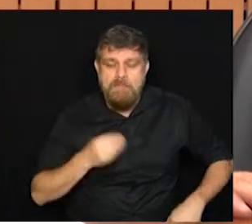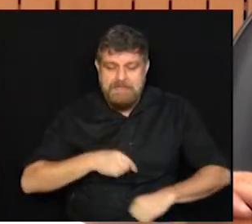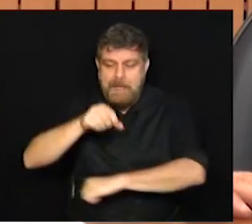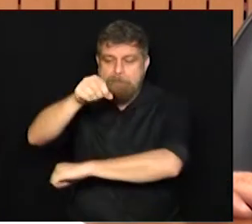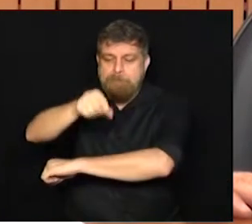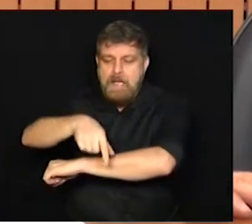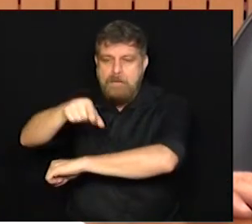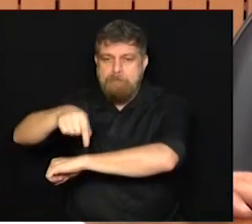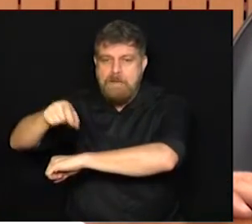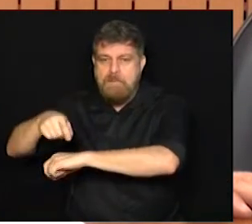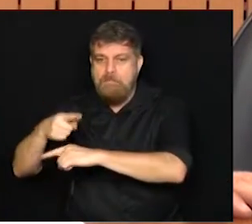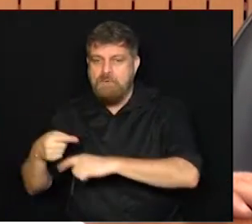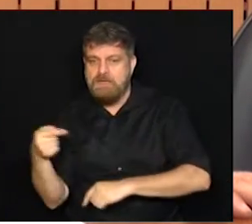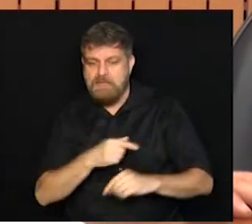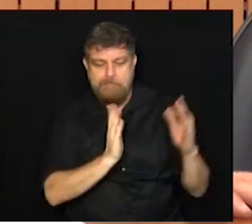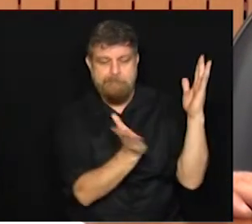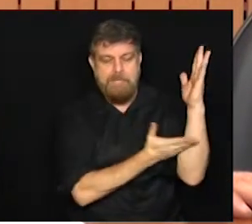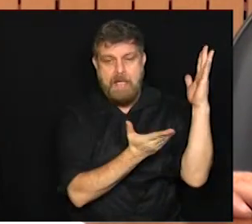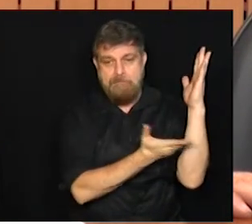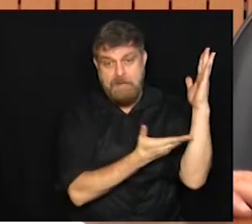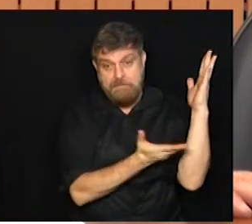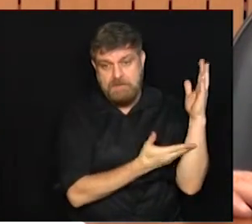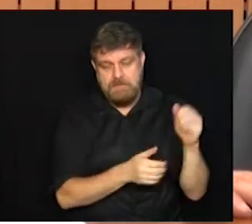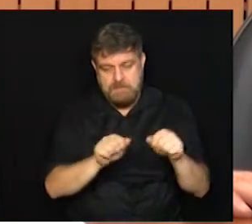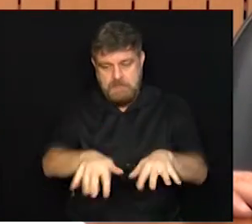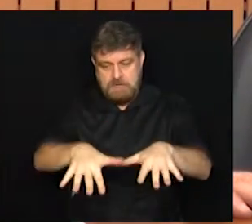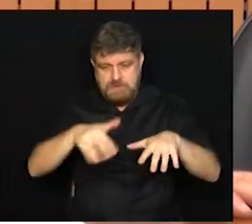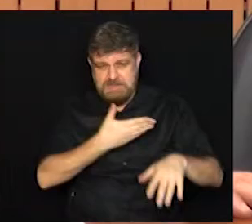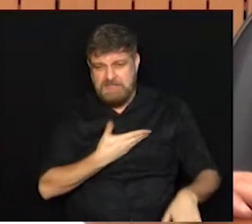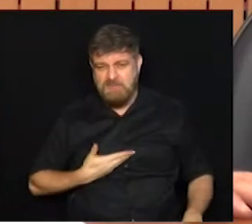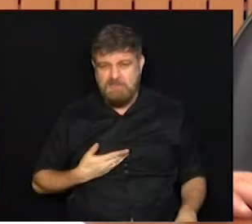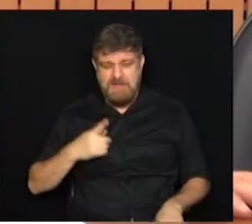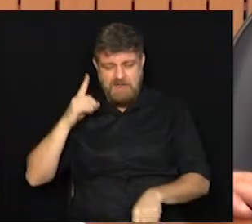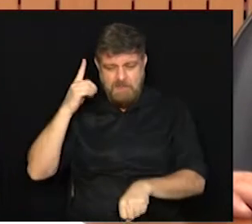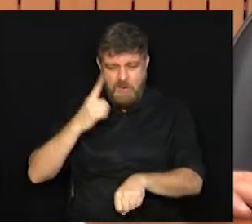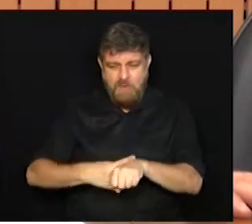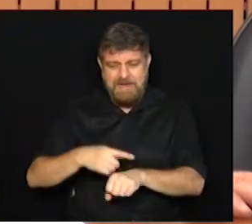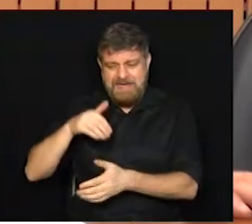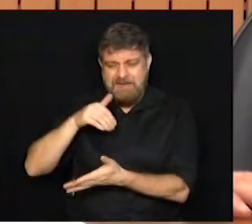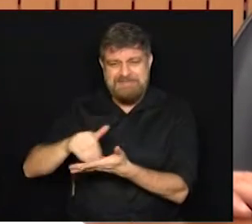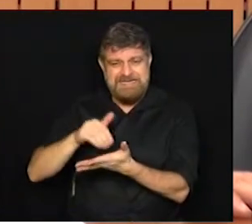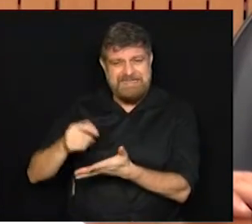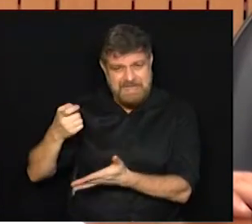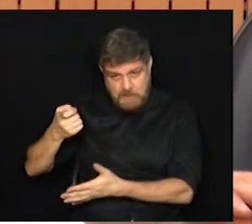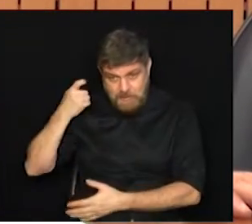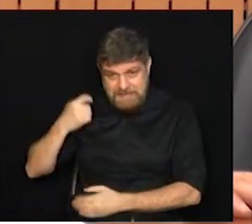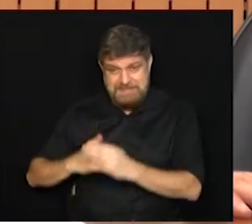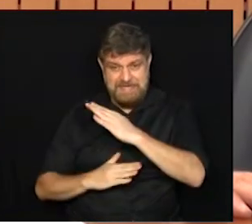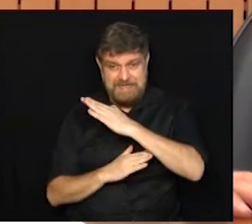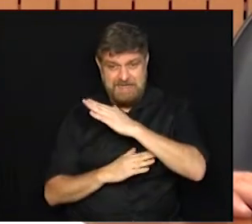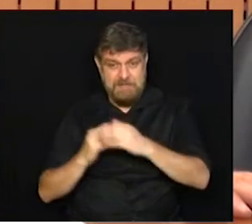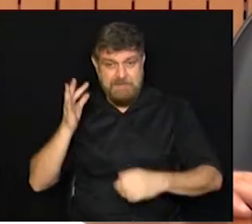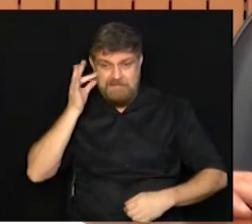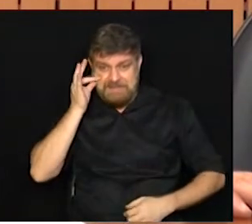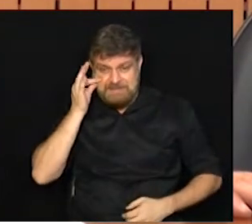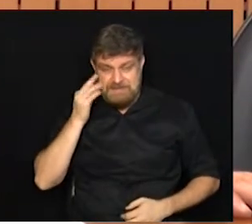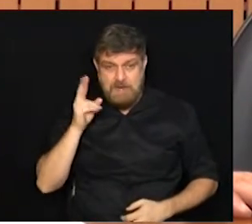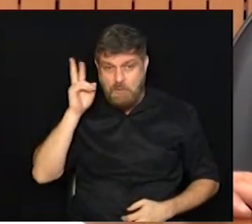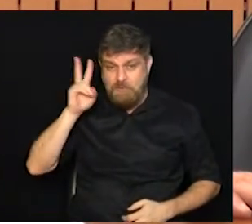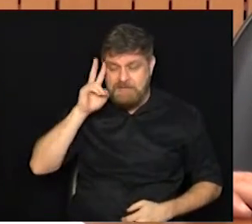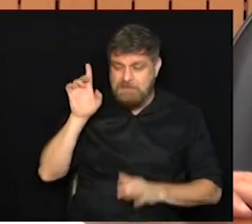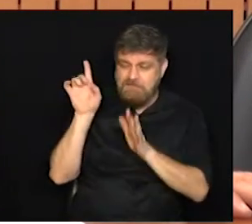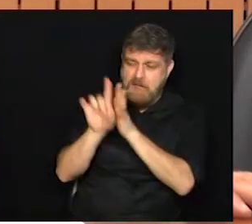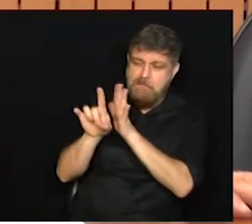compensação. Na audiência pública, ou num dos momentos que o antigo secretário esteve na Câmara, eu lembro que isso aí foi questionado